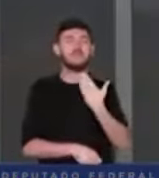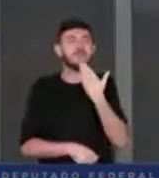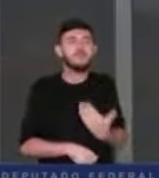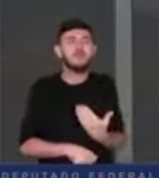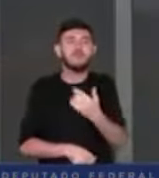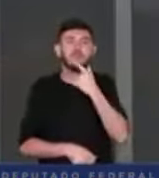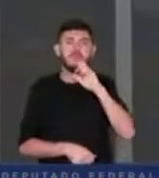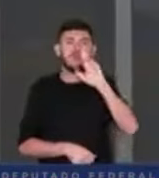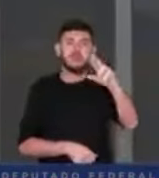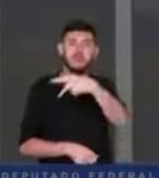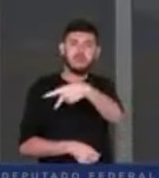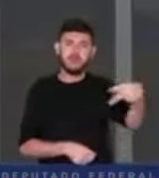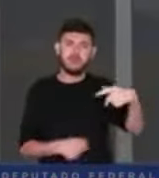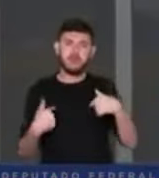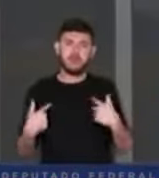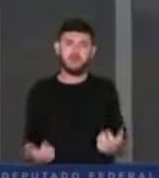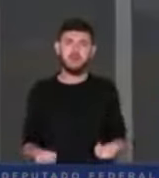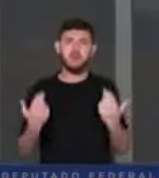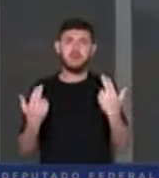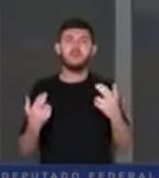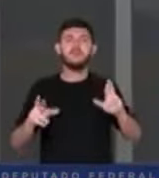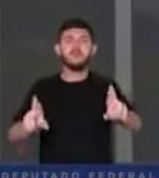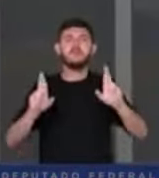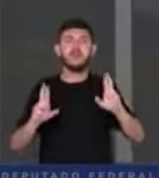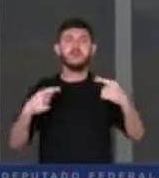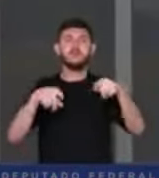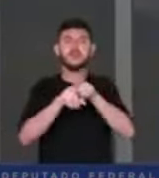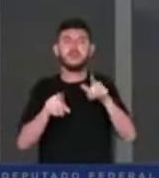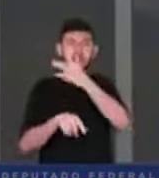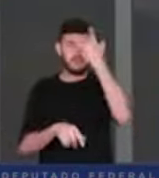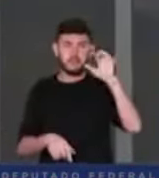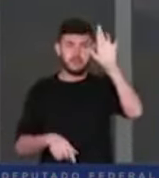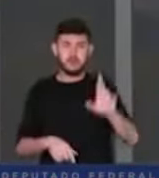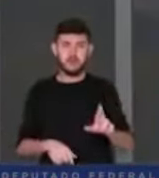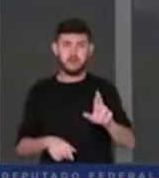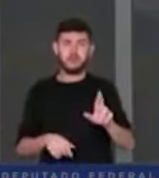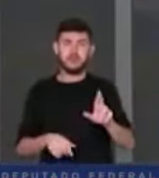presidente, e espero que as autoridades de Brasília ponham a mão na